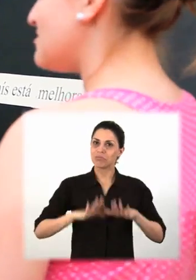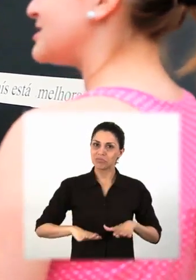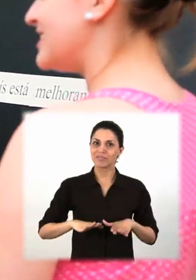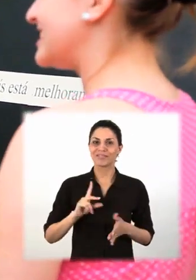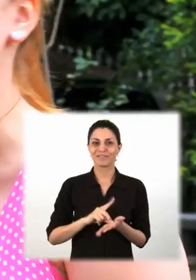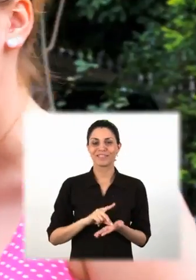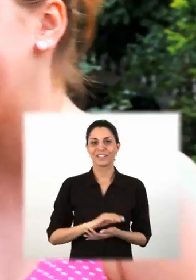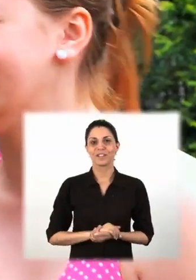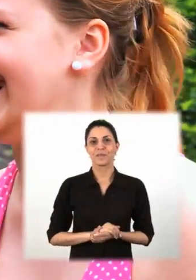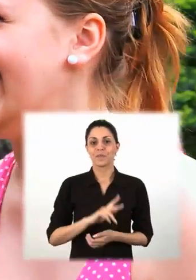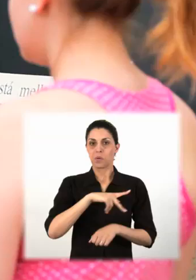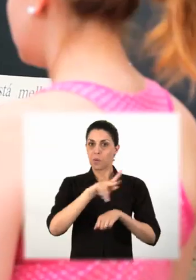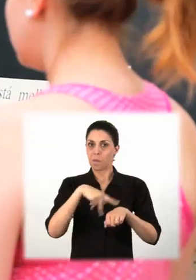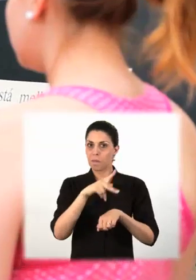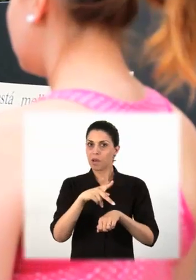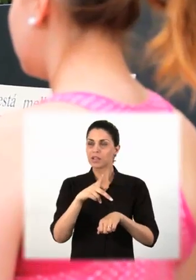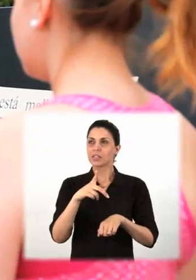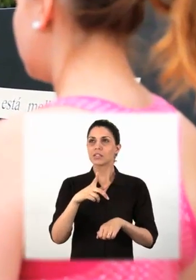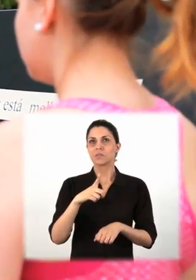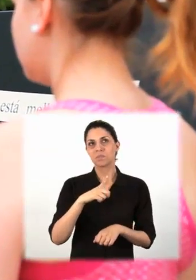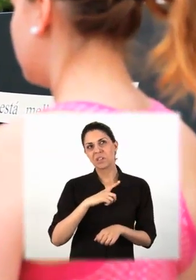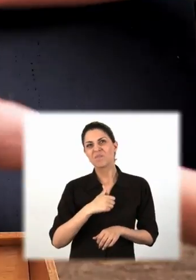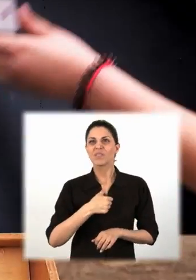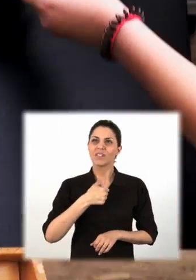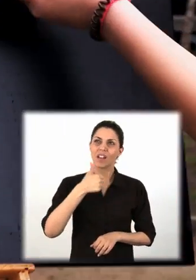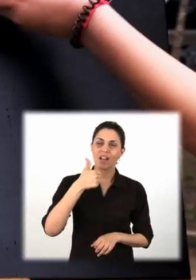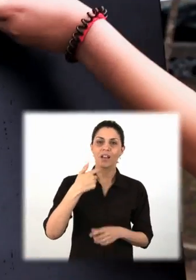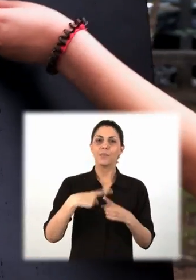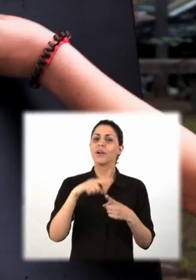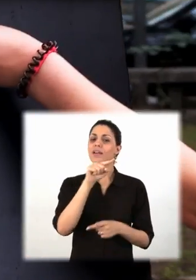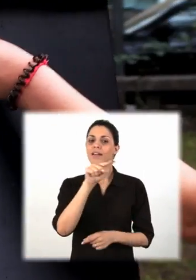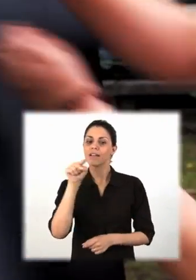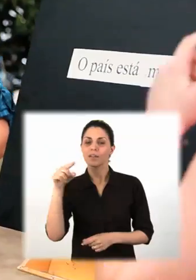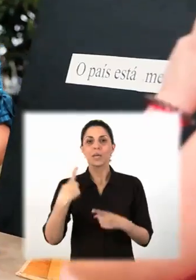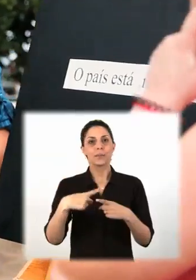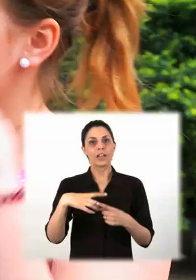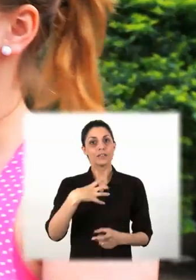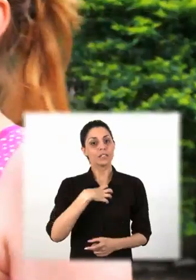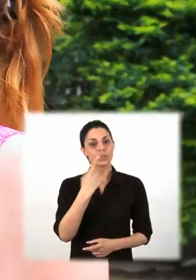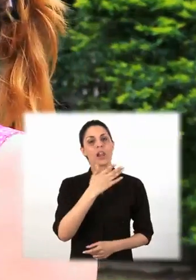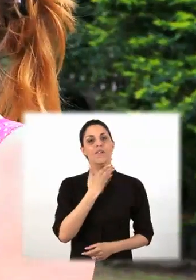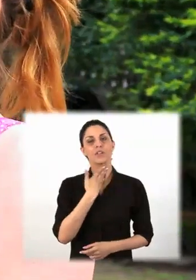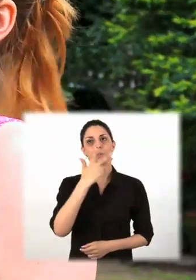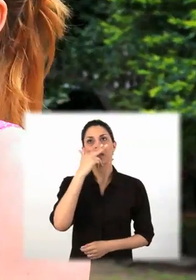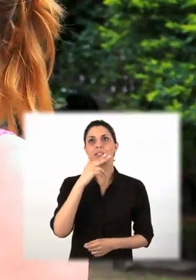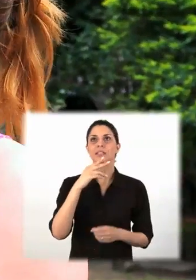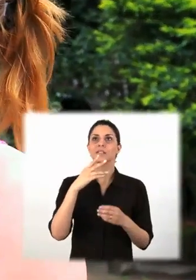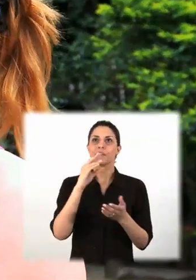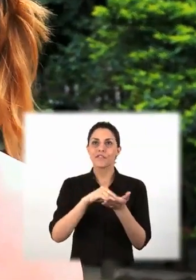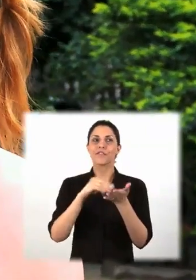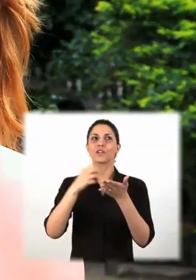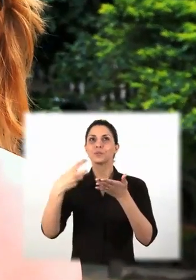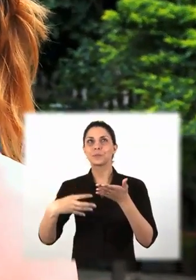Achei pessimista. O país está melhorando. Por que as reticências? Porque eu achei que ela fosse falar, ele está melhorando